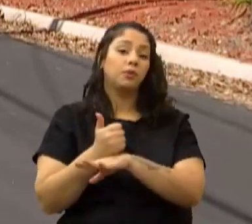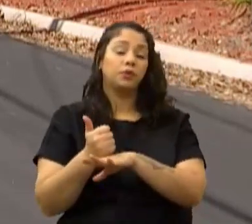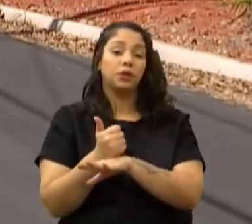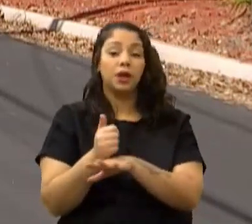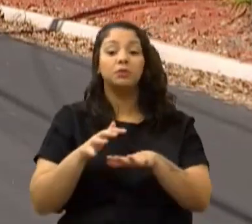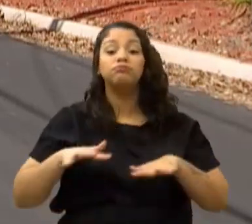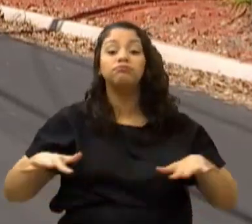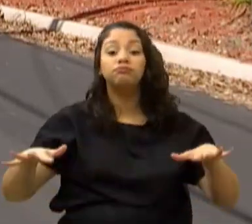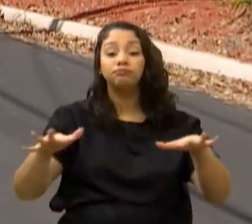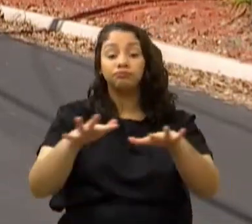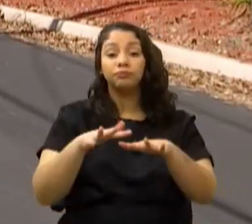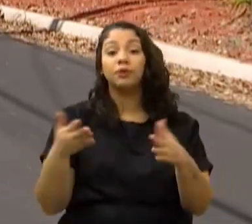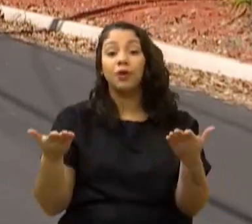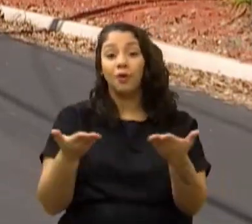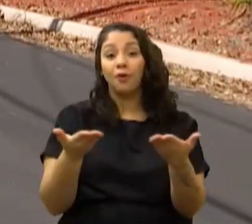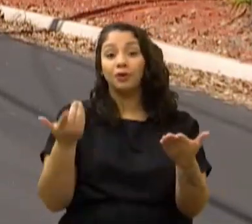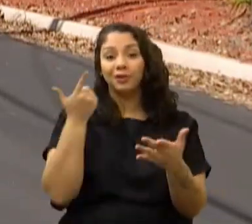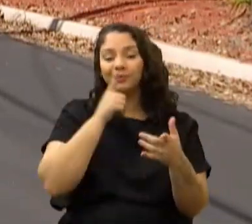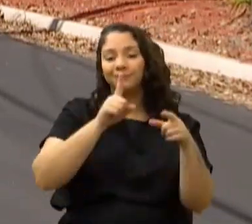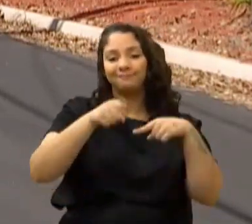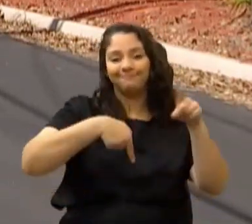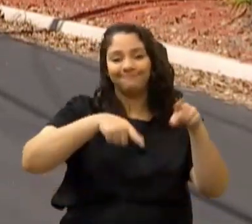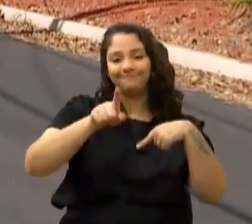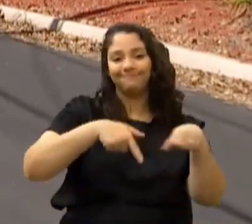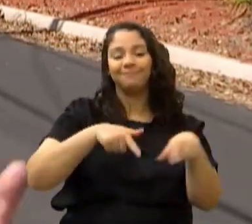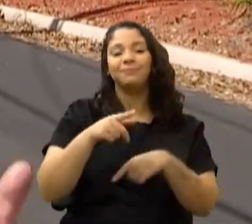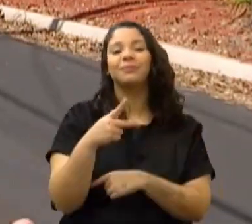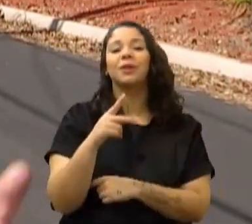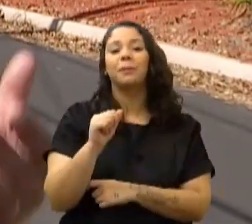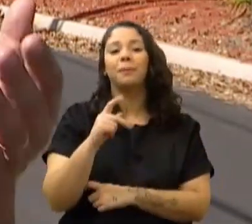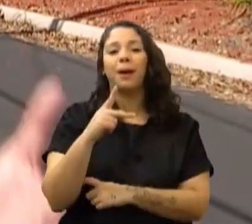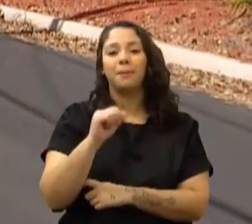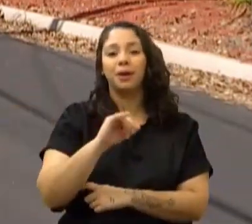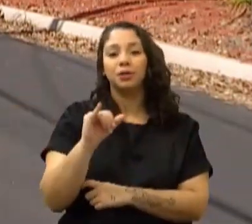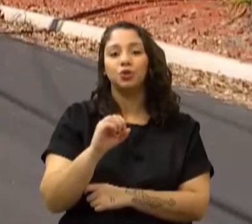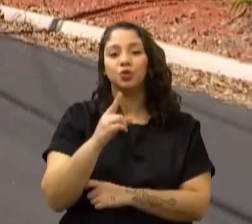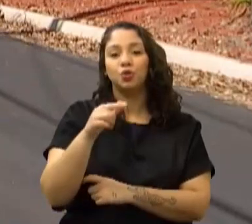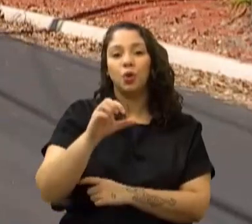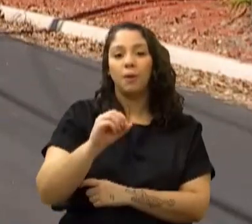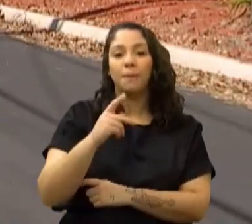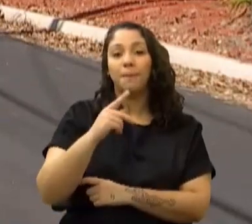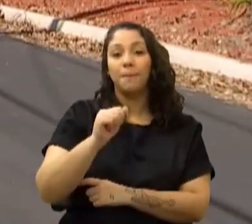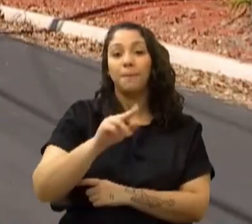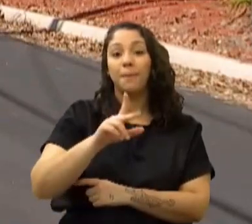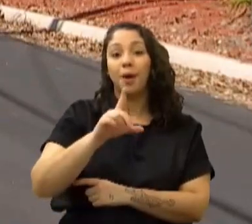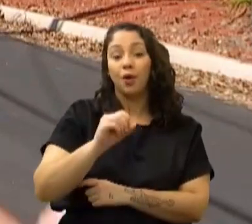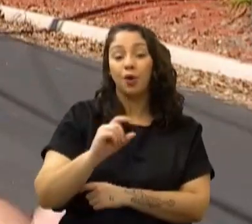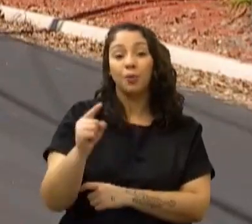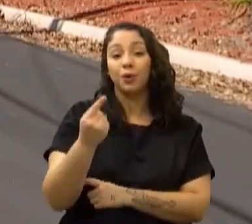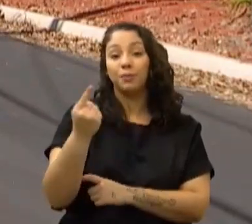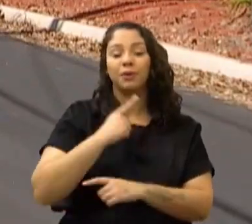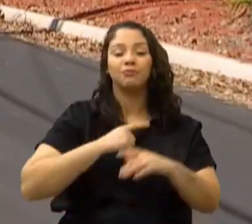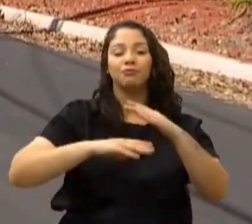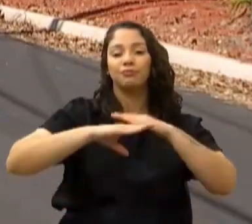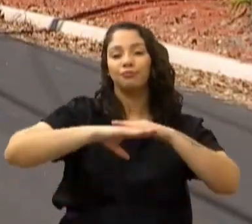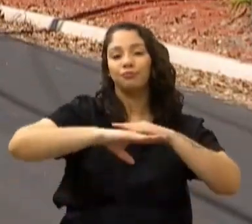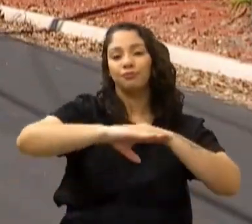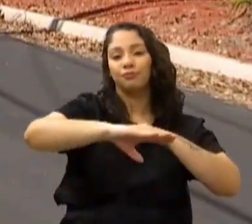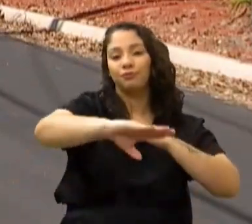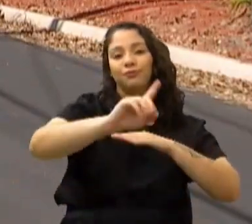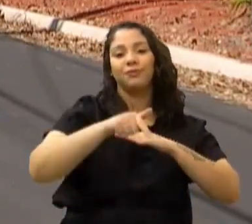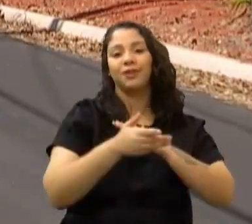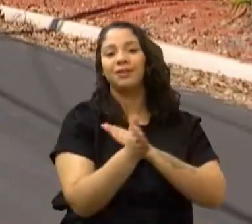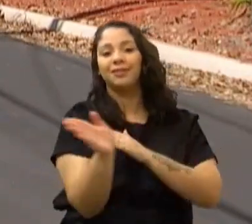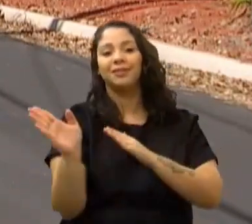técnicos profissionais e a região do Gramado ganha hoje a Avenida Papa João Paulo I totalmente recapeada